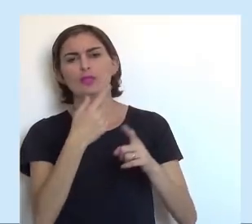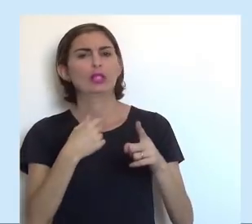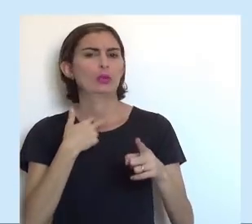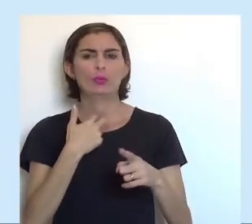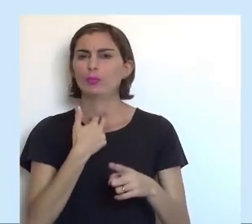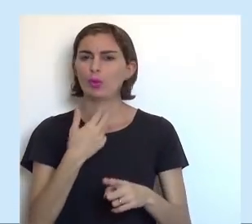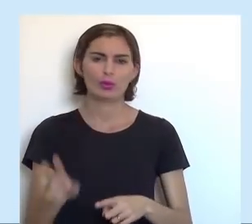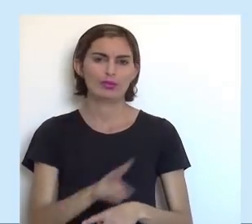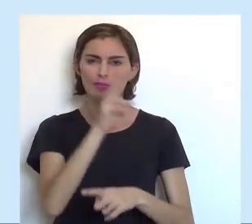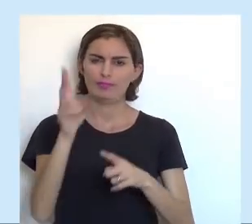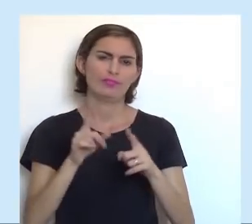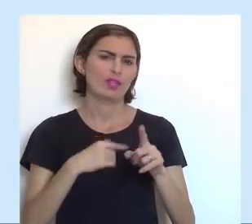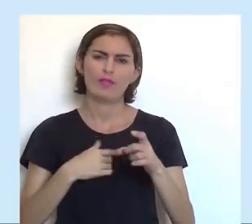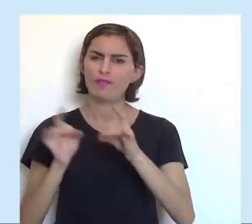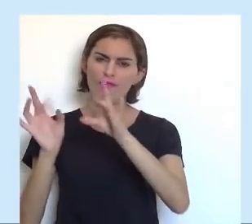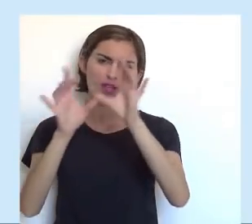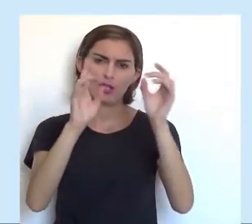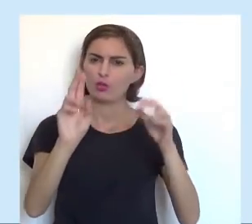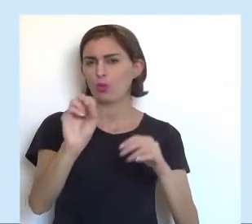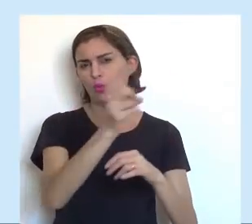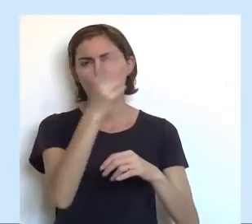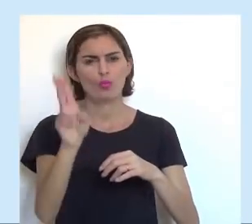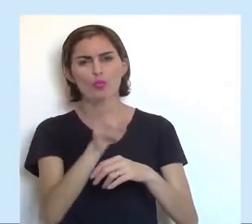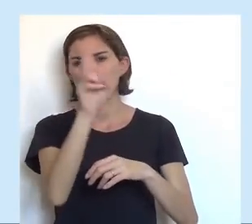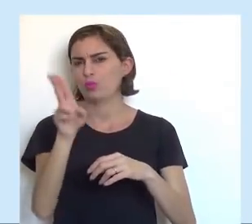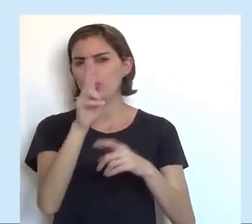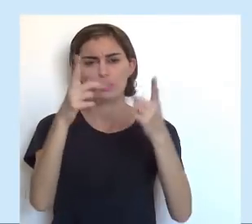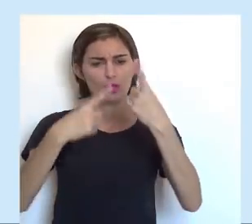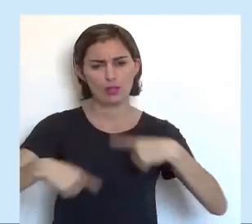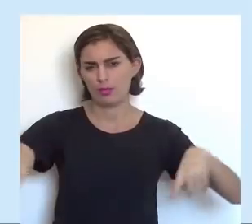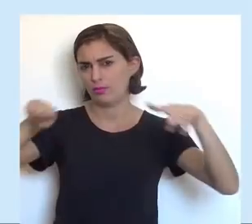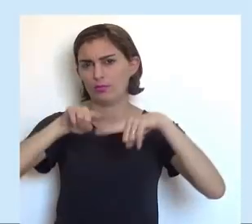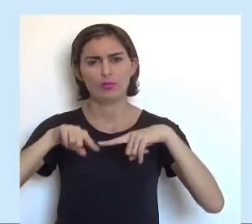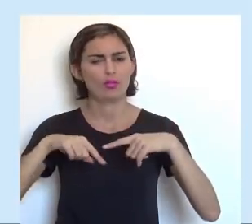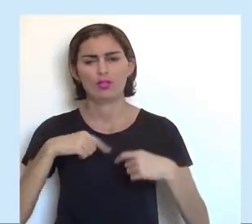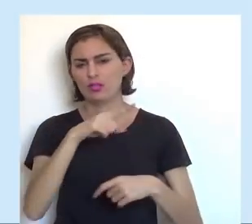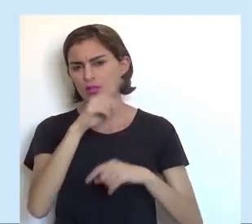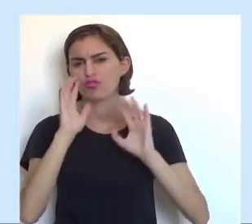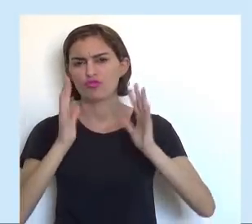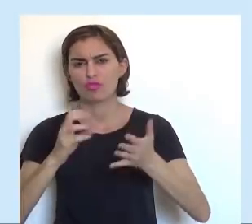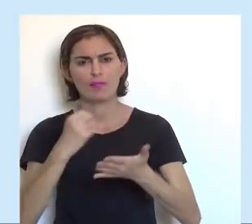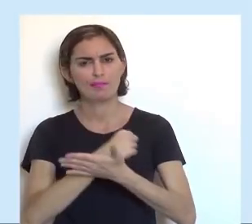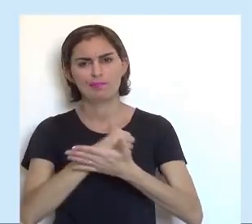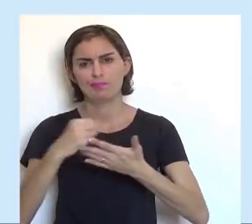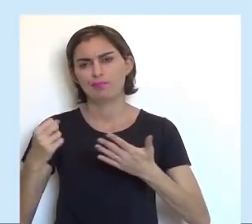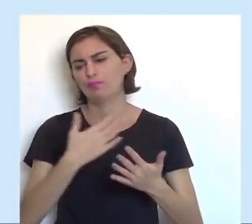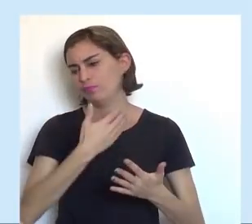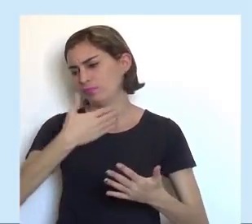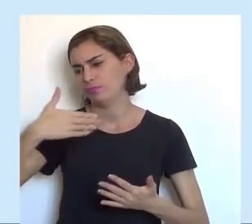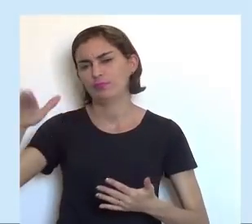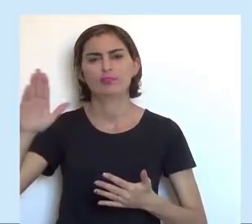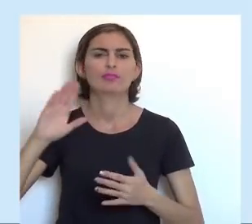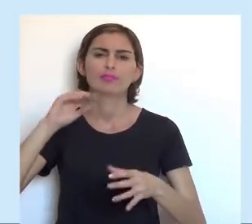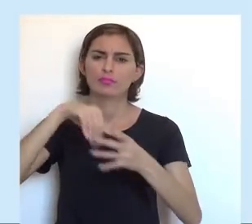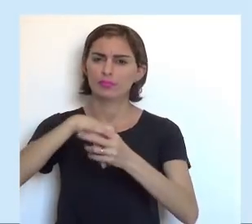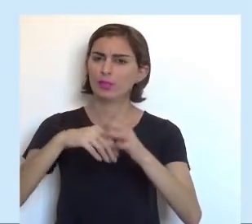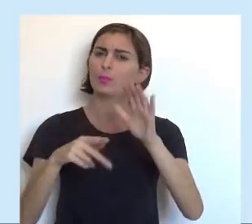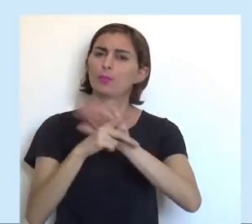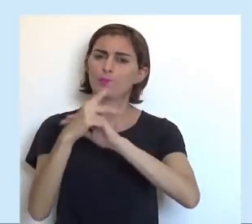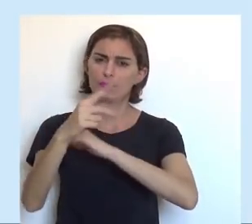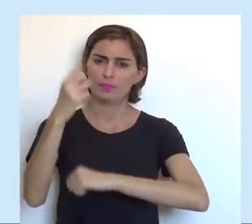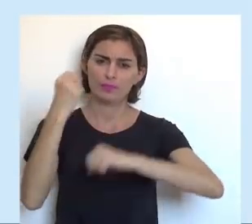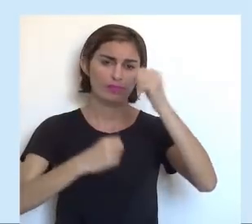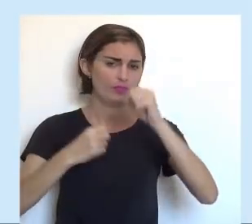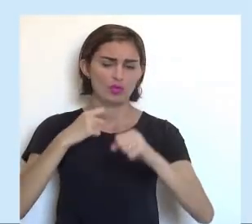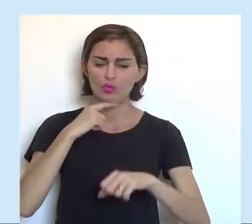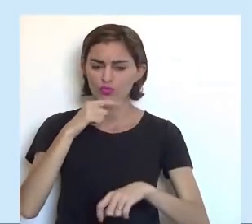independente dele ter sido vendido e usado por nós, consumidores. Então ele já passou a ser inservível dentro da própria